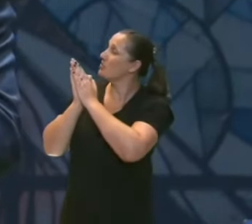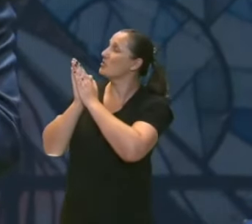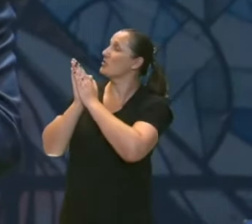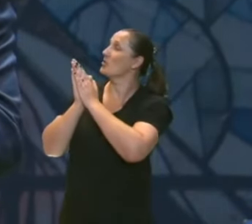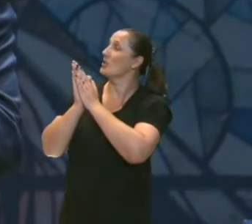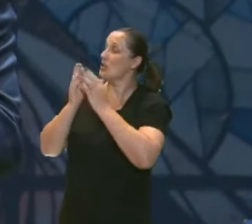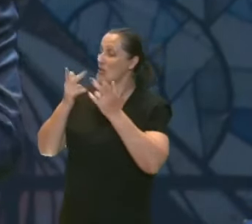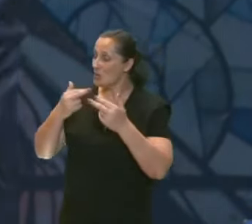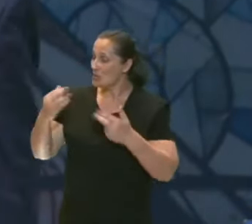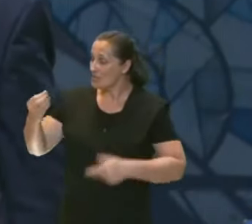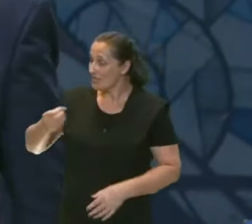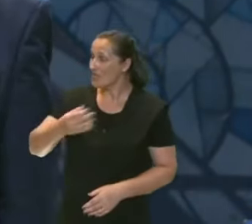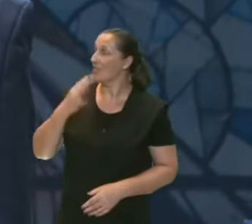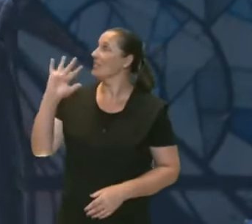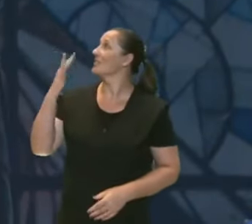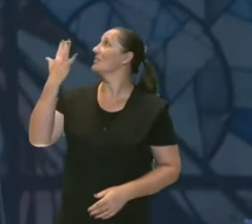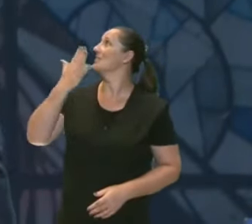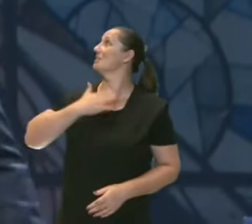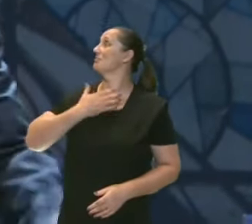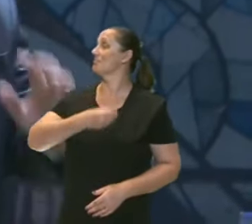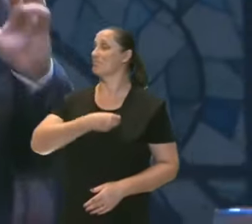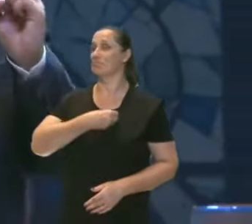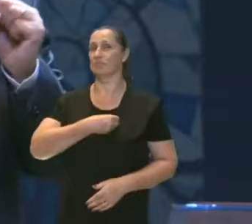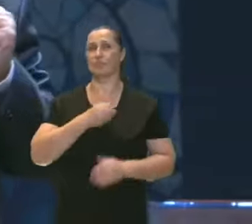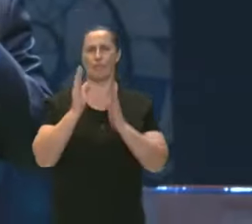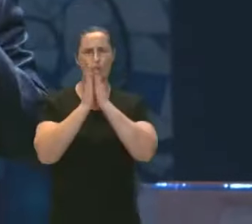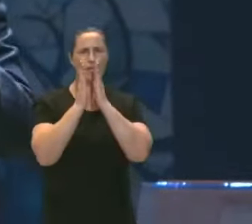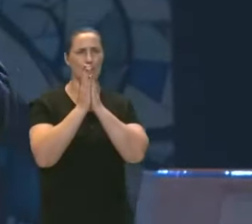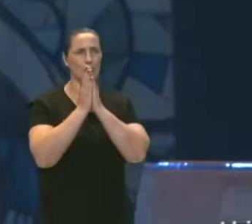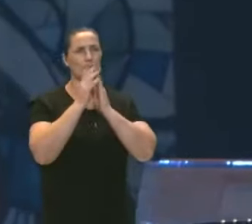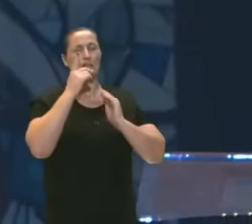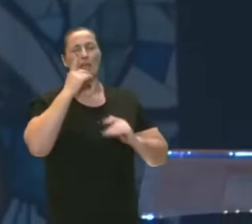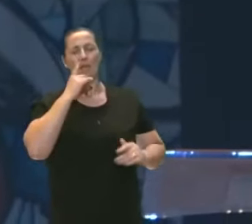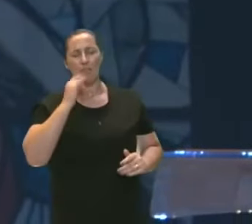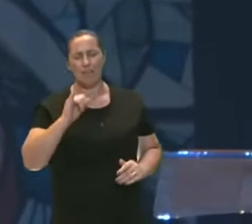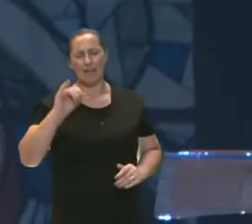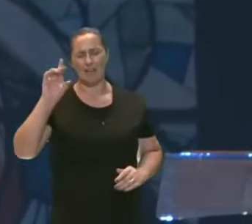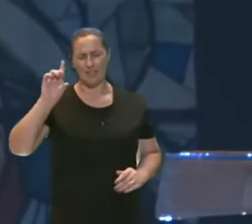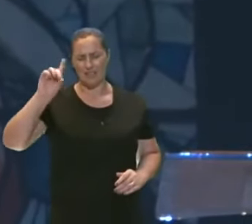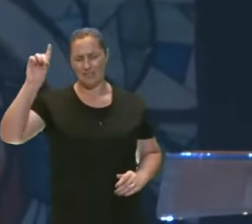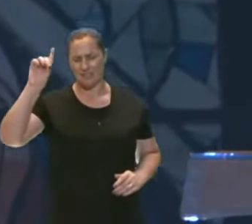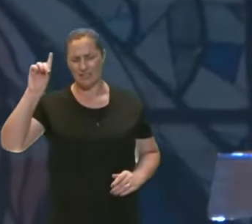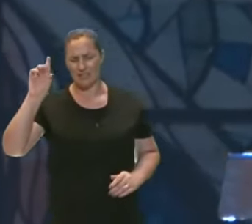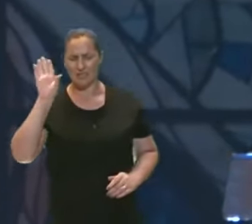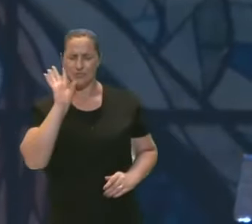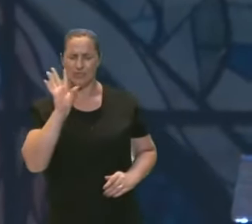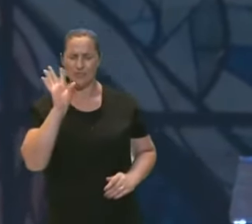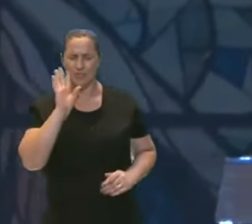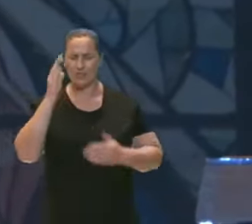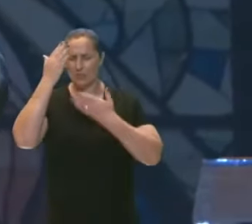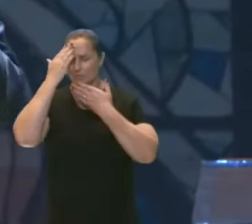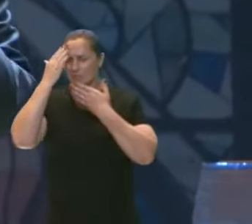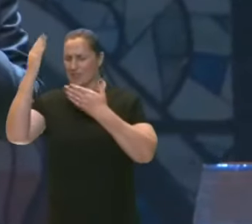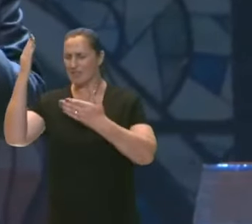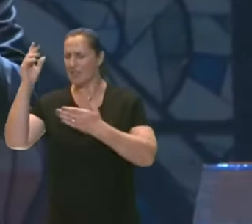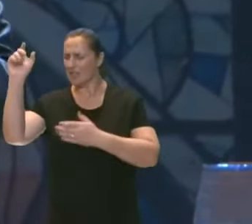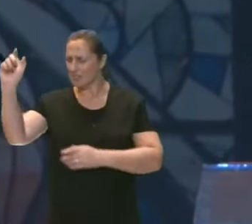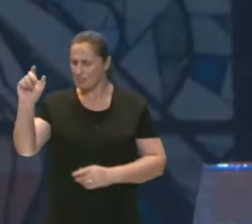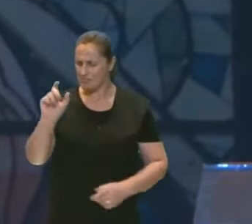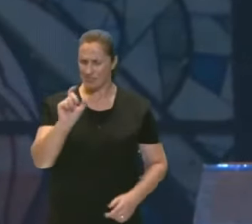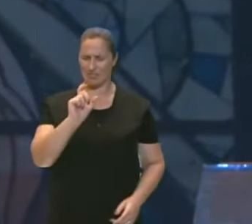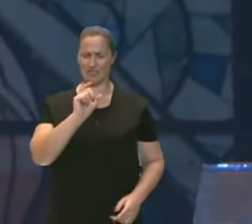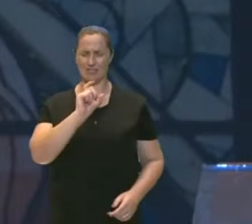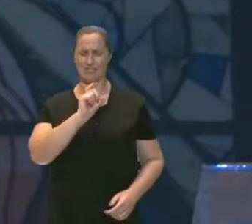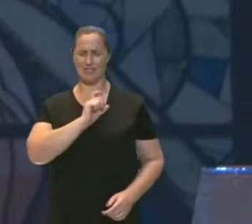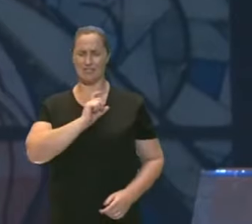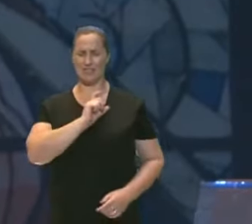coisa nova. Deus querido, obrigado pela tua palavra, por esse culto abençoado, por estarmos aqui nesse